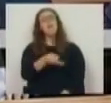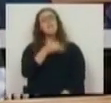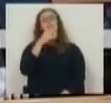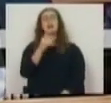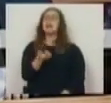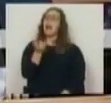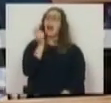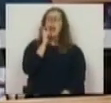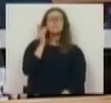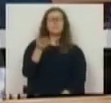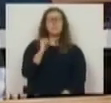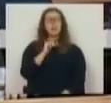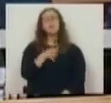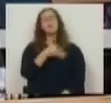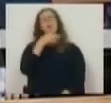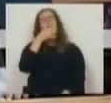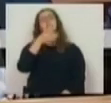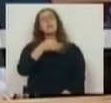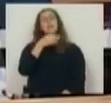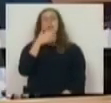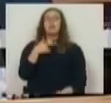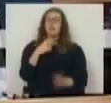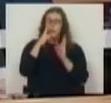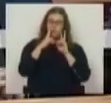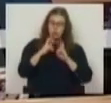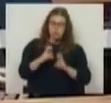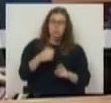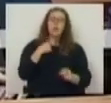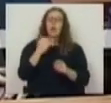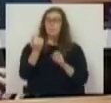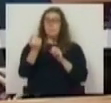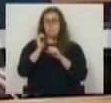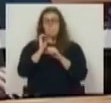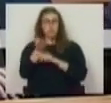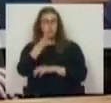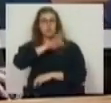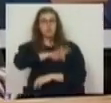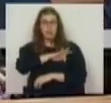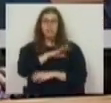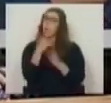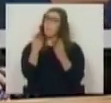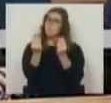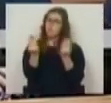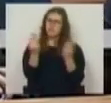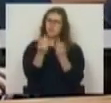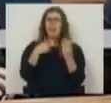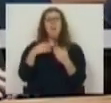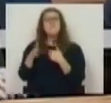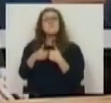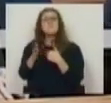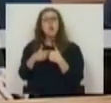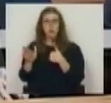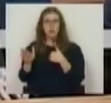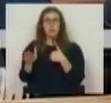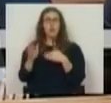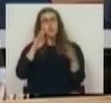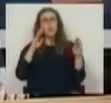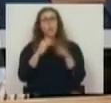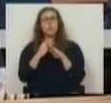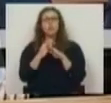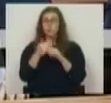exatamente de quem? Estamos a falar de investigadores profissionais, muitos deles que ficaram de fora do